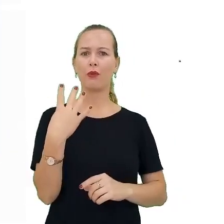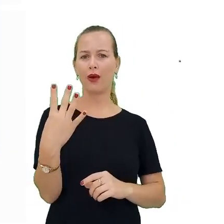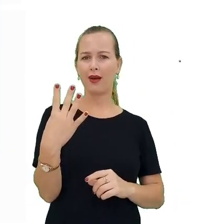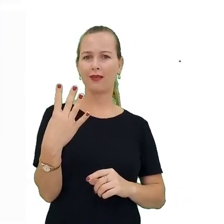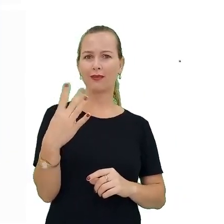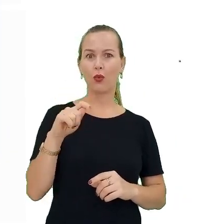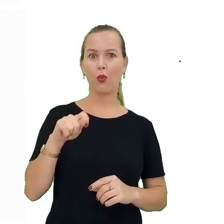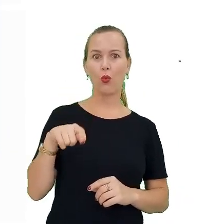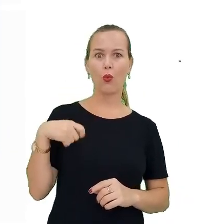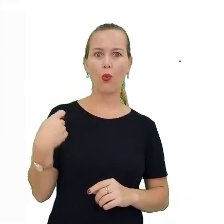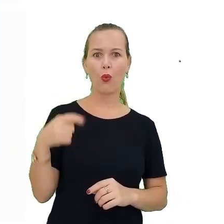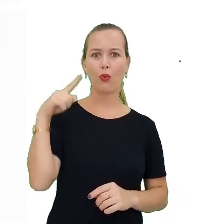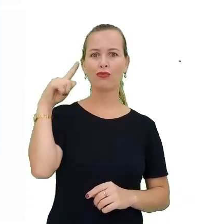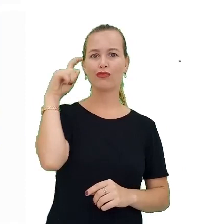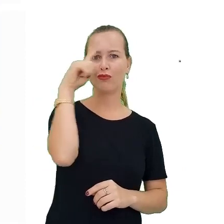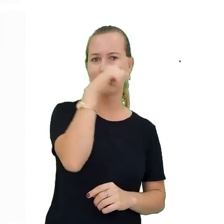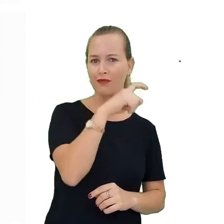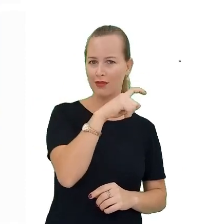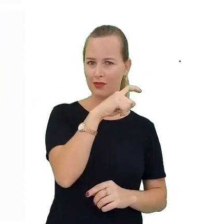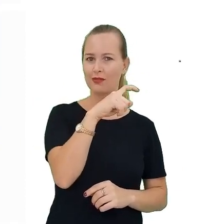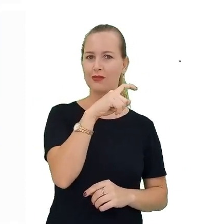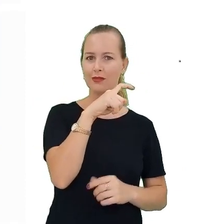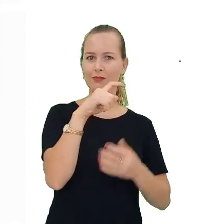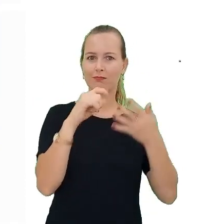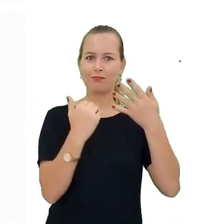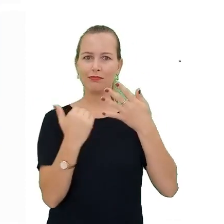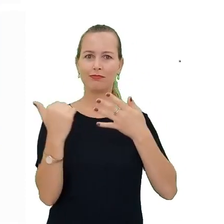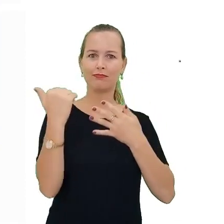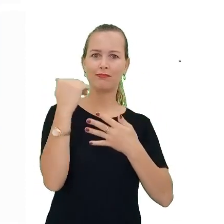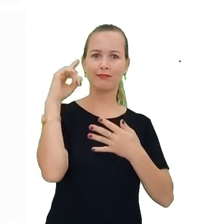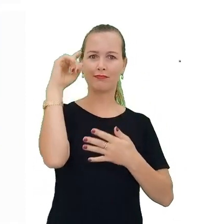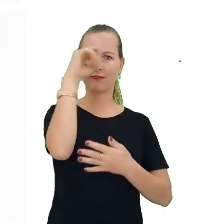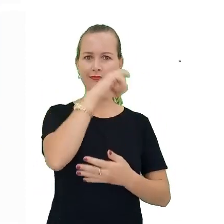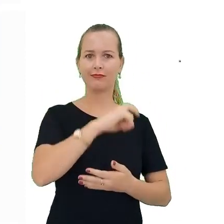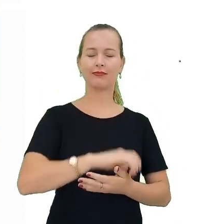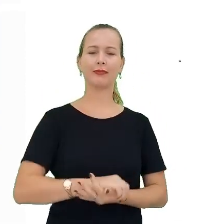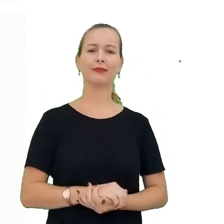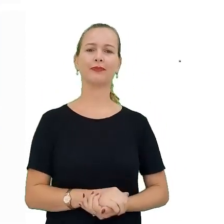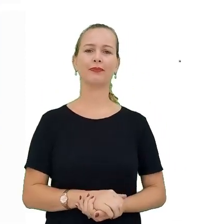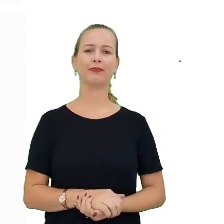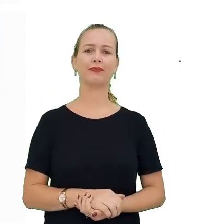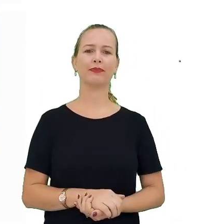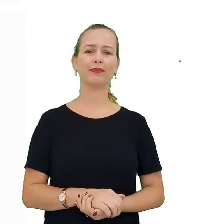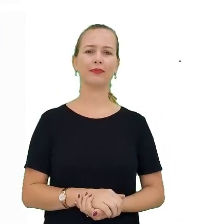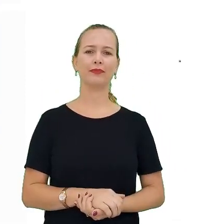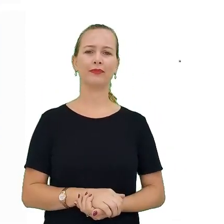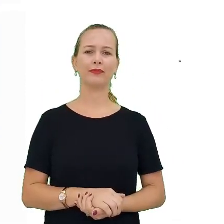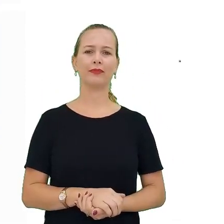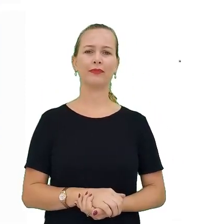ser considerado como difícil em relação ao nível de dificuldade.